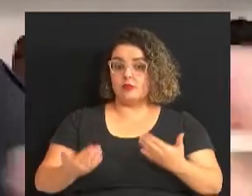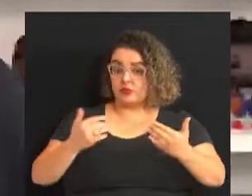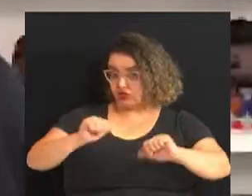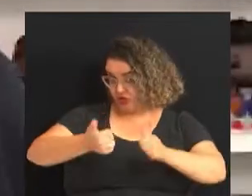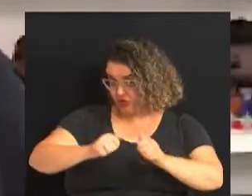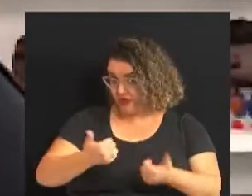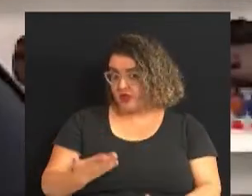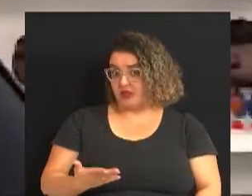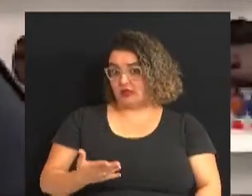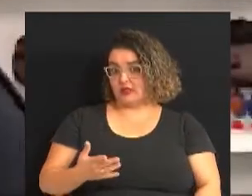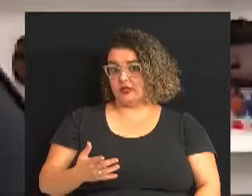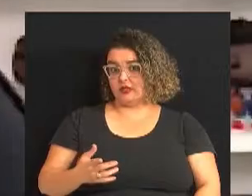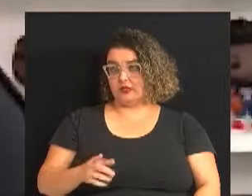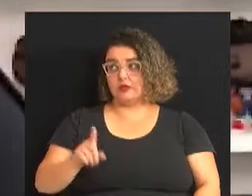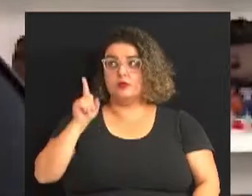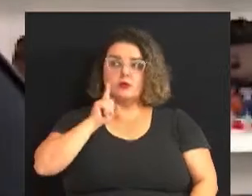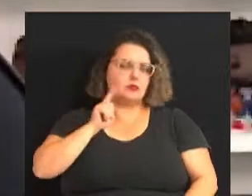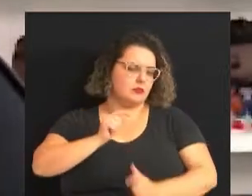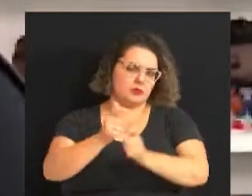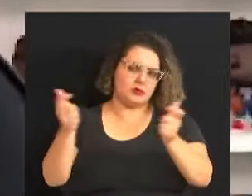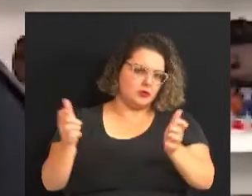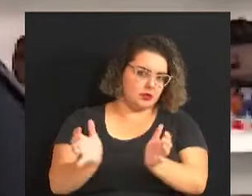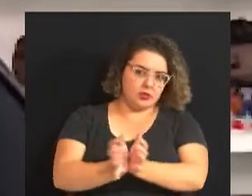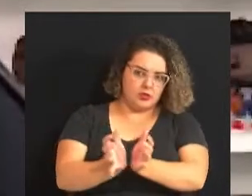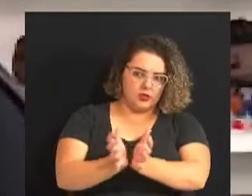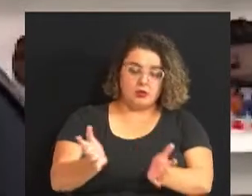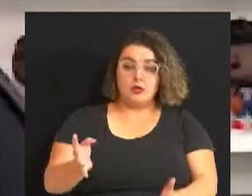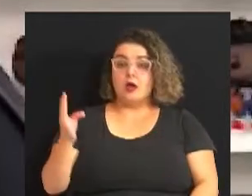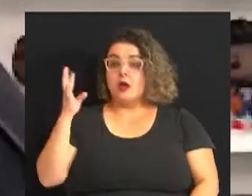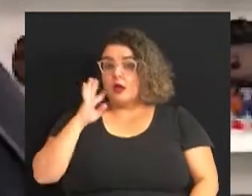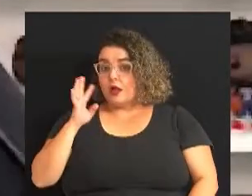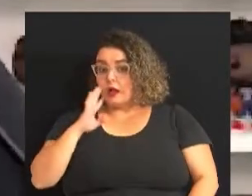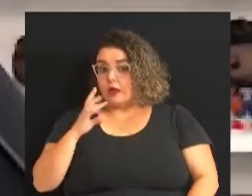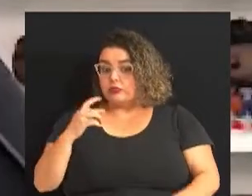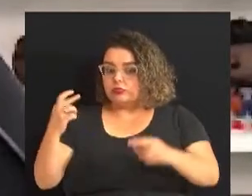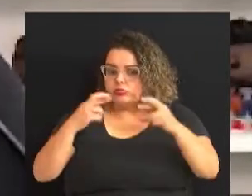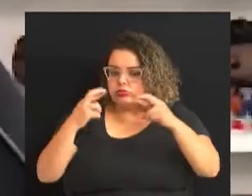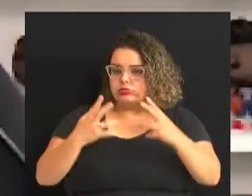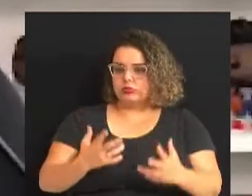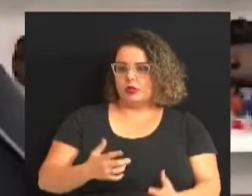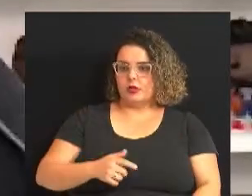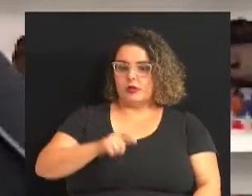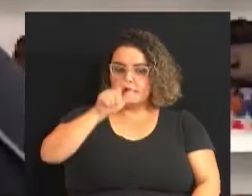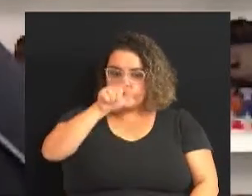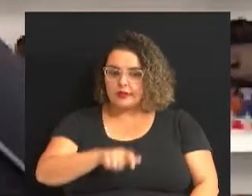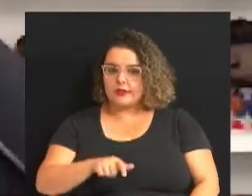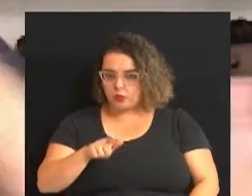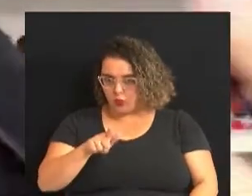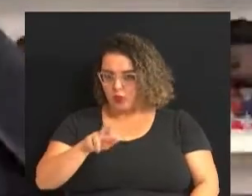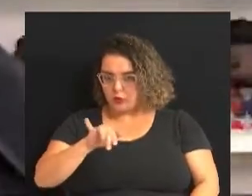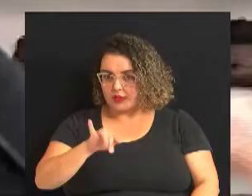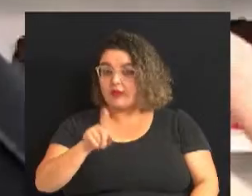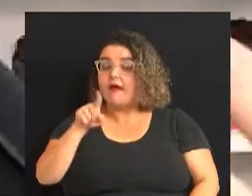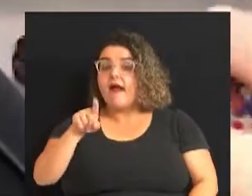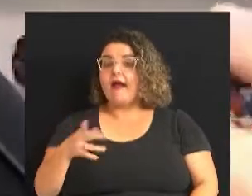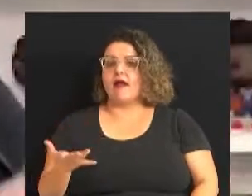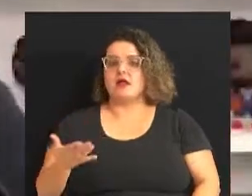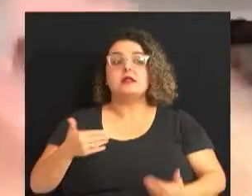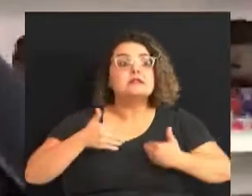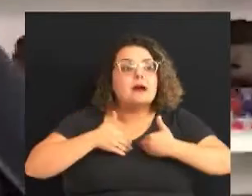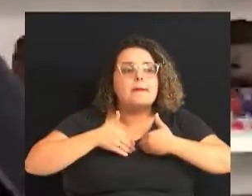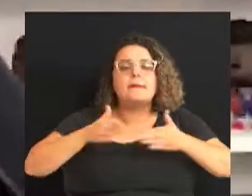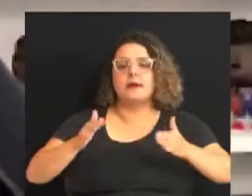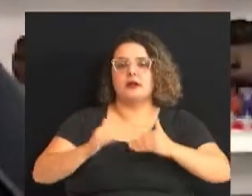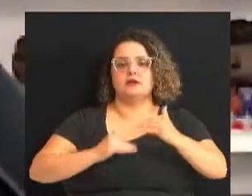e não somente nos Estados Unidos. Eu acho que é um aspecto muito legal para a gente ficar de olho. E o garoto, ele assim, ele está aberto a